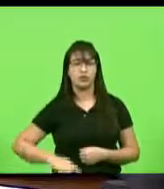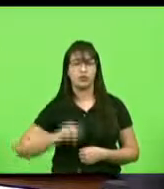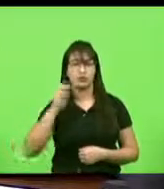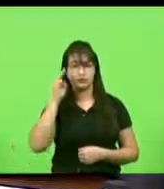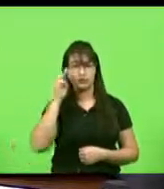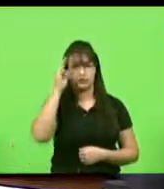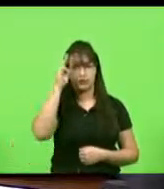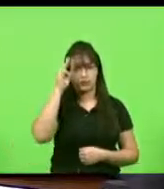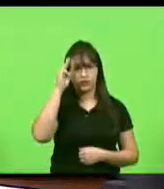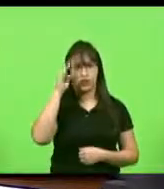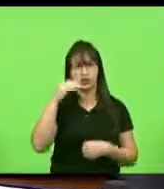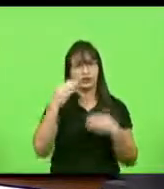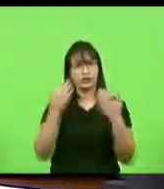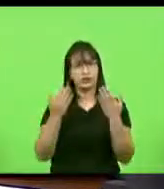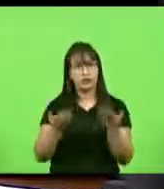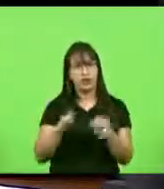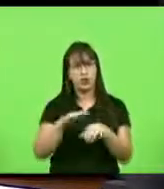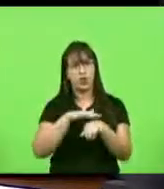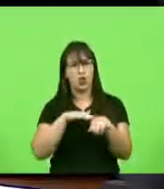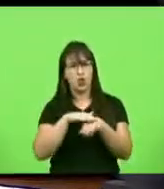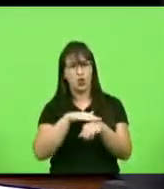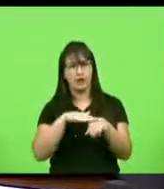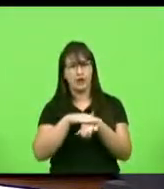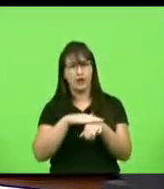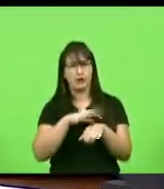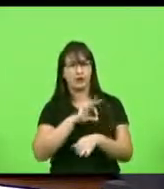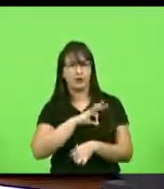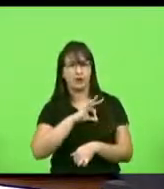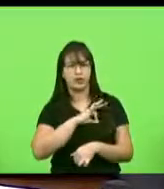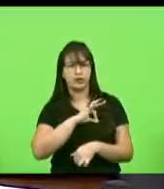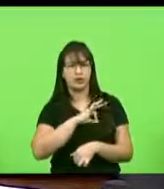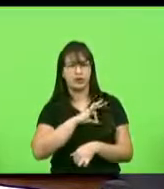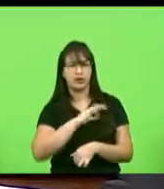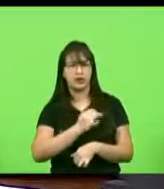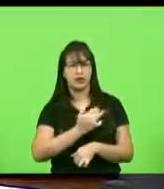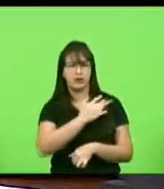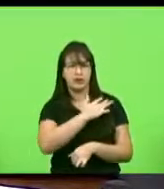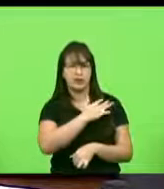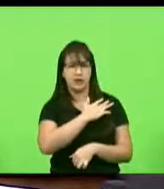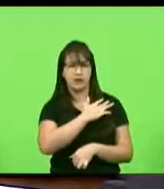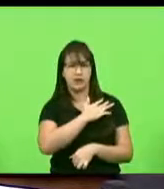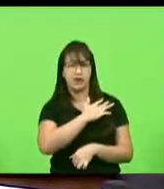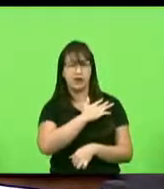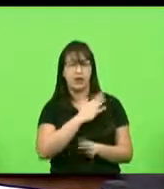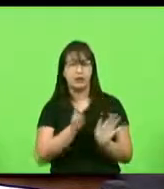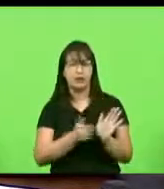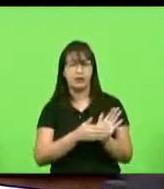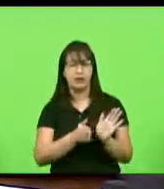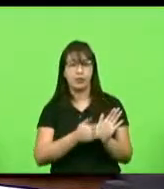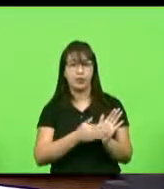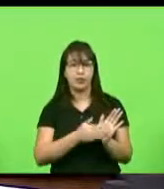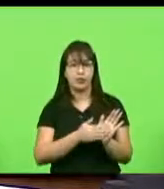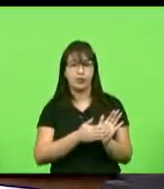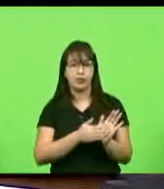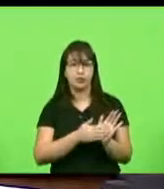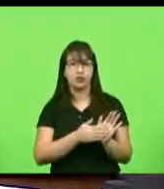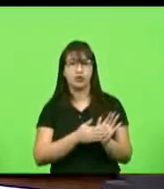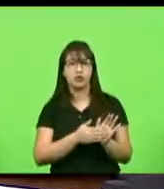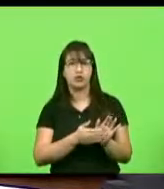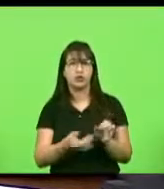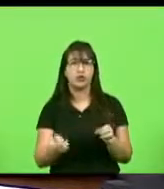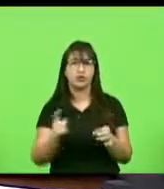staff do governo vinha conversando com os policiais militares a respeito de uma proposta de recuperação de